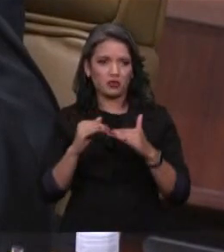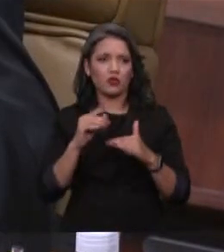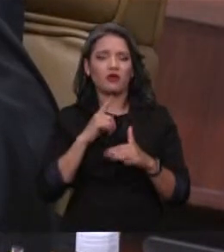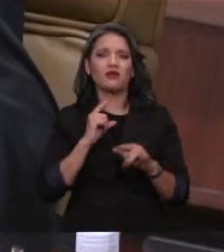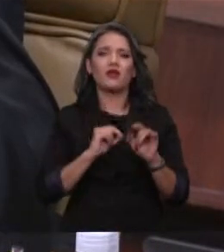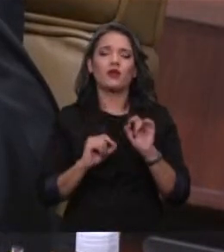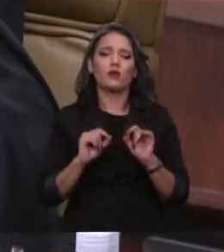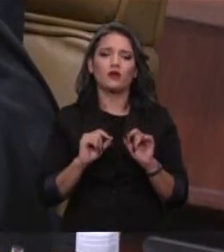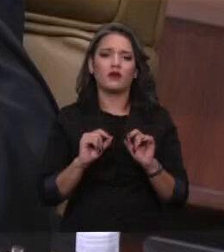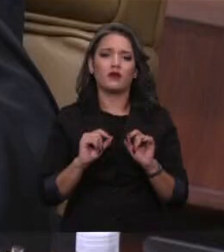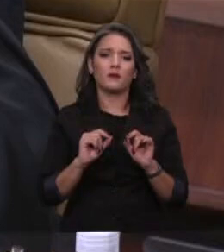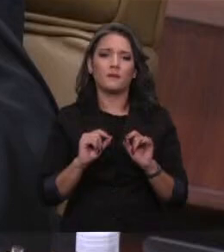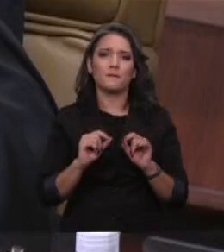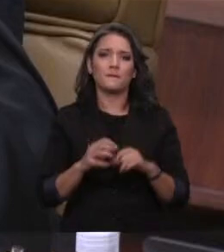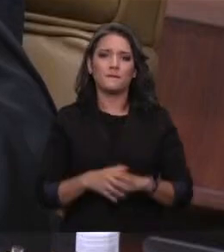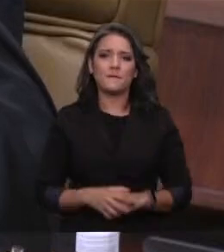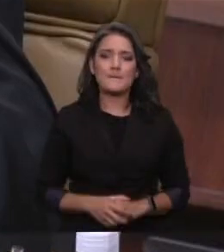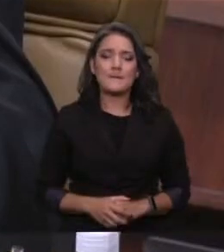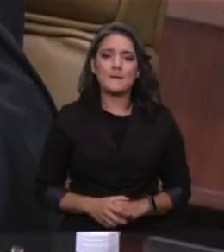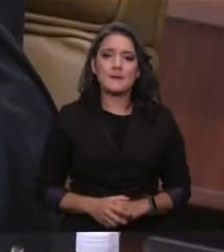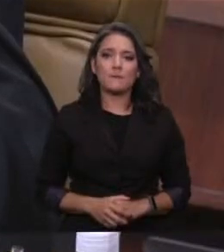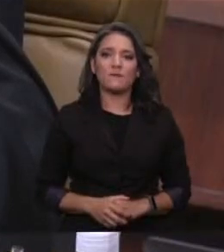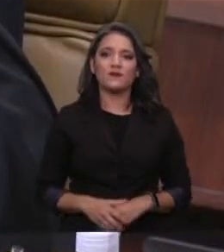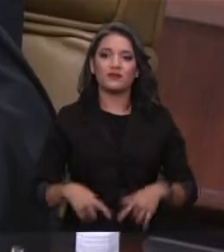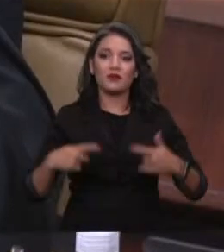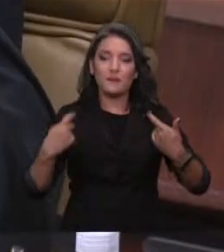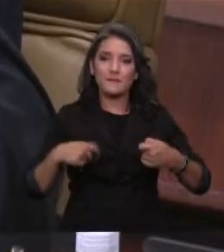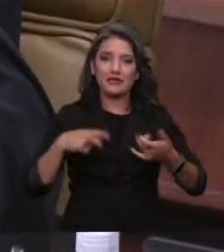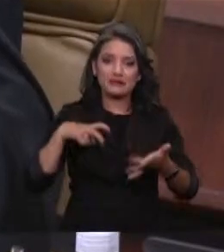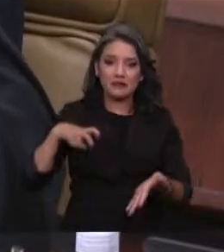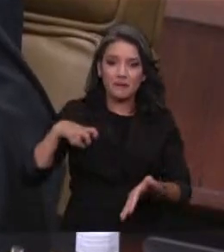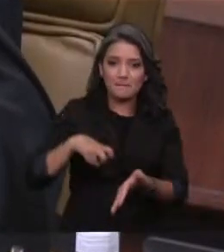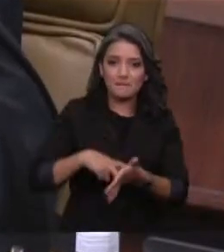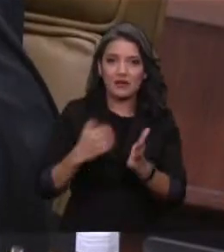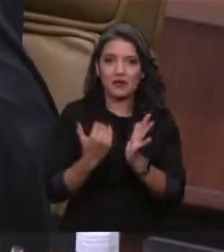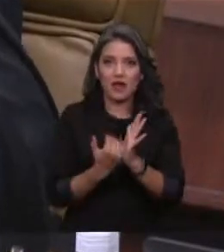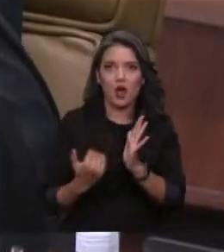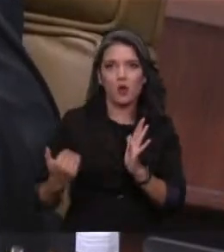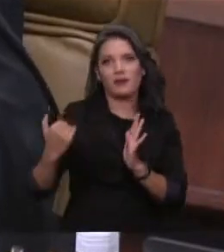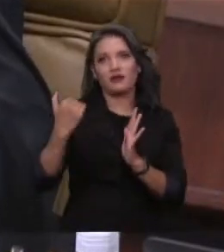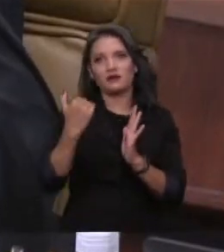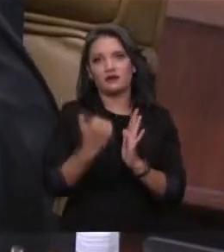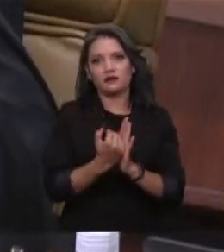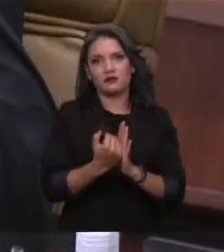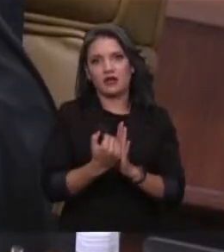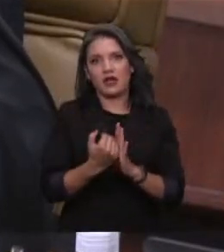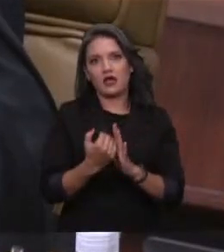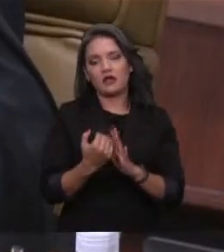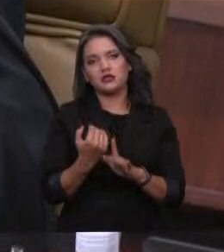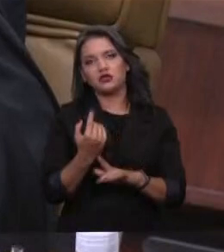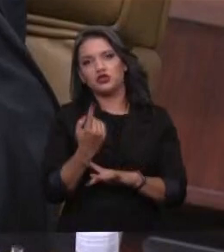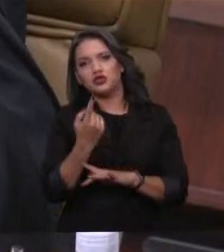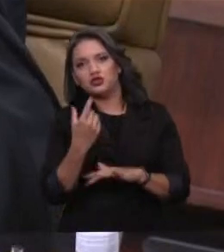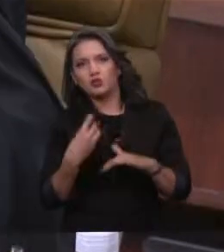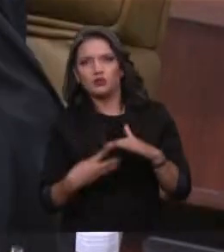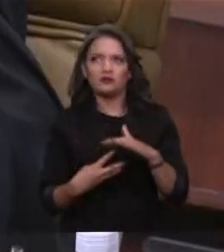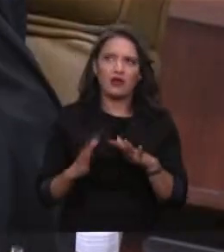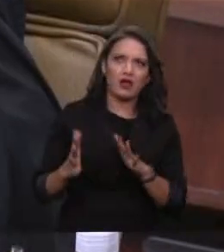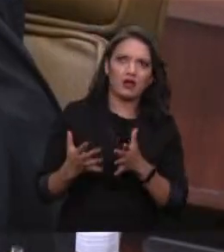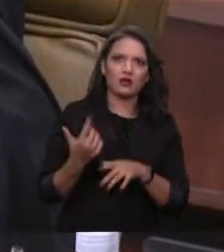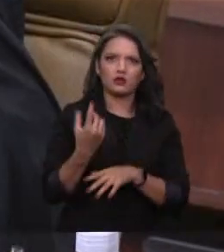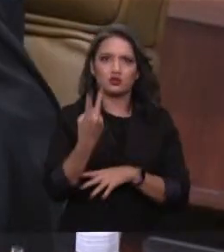da necessidade de aumento da pena de 1 a 2/3 em função